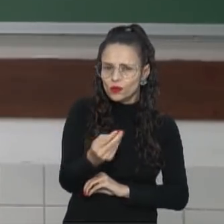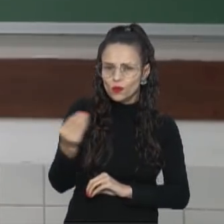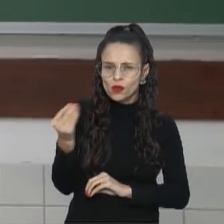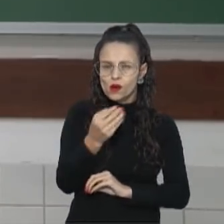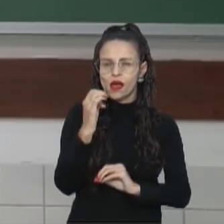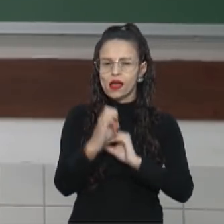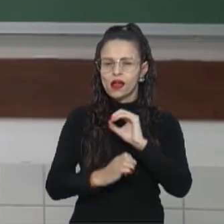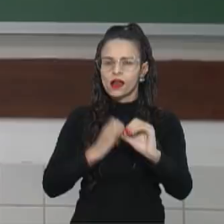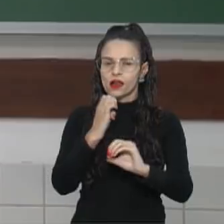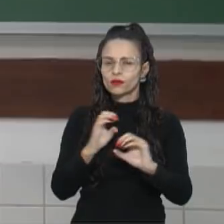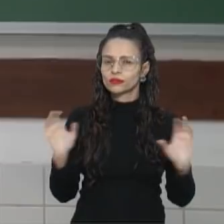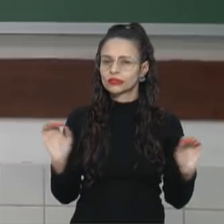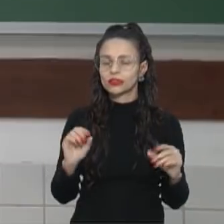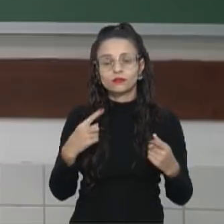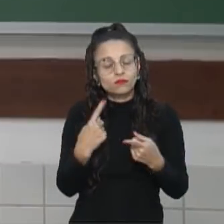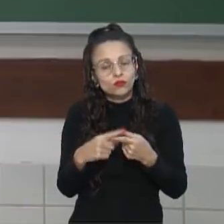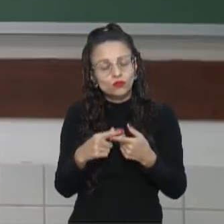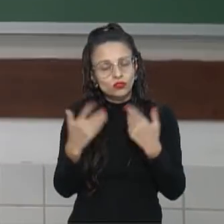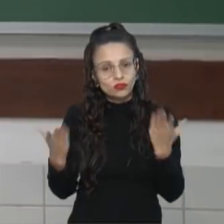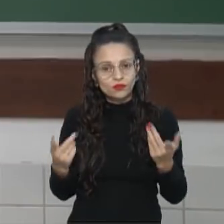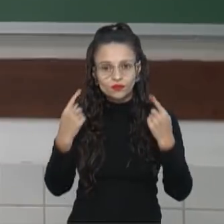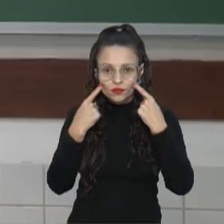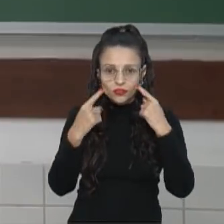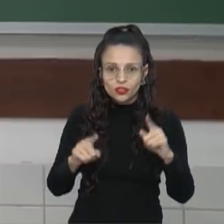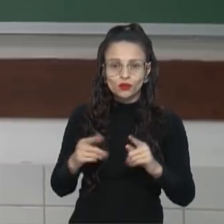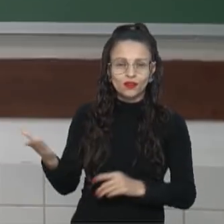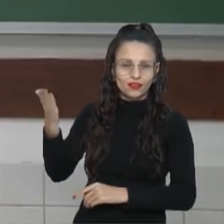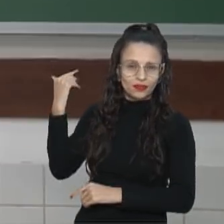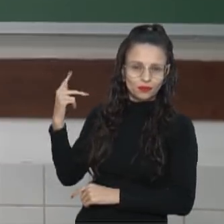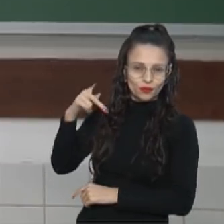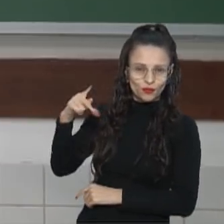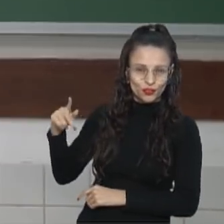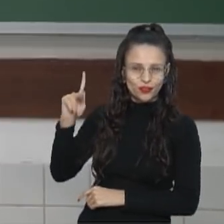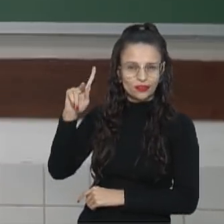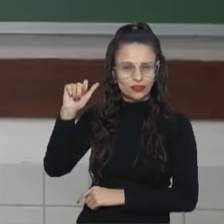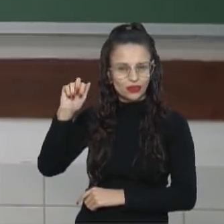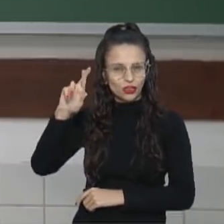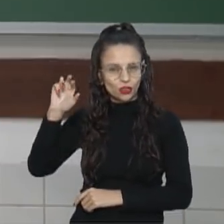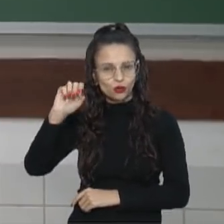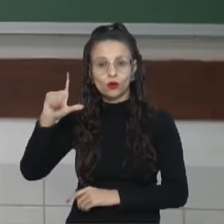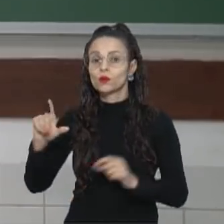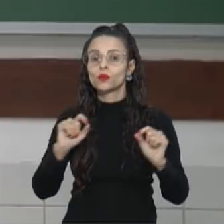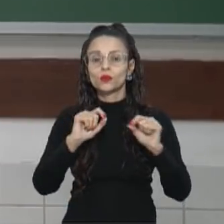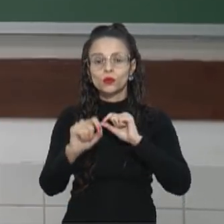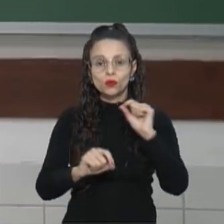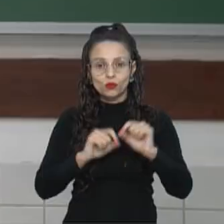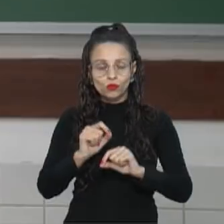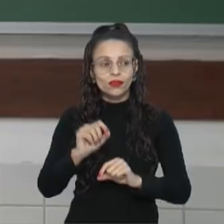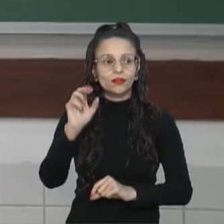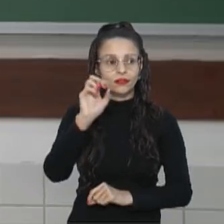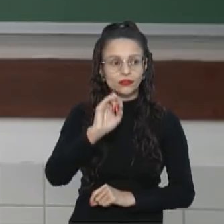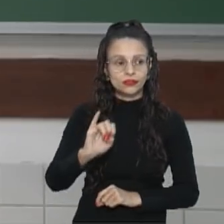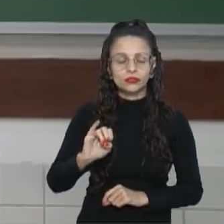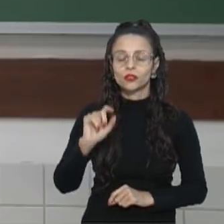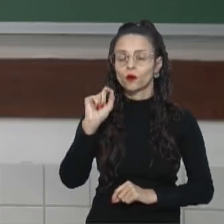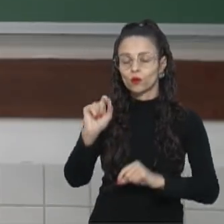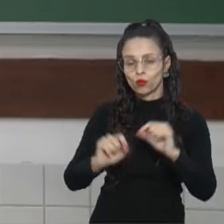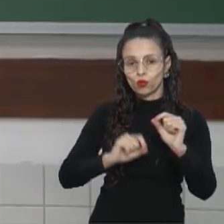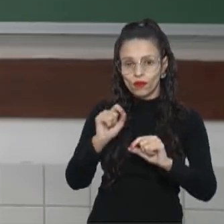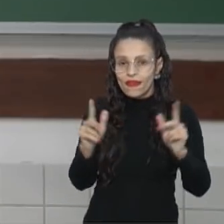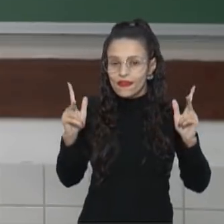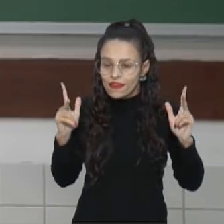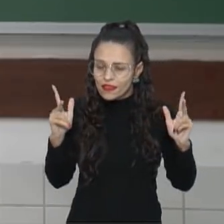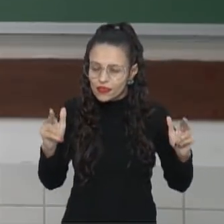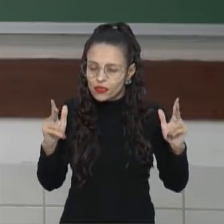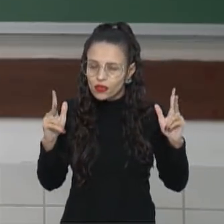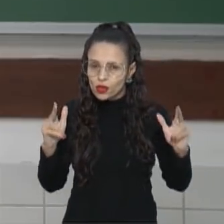Não. Por quê? Porque vocês viram lá com a professora Carol, lá com a teacher Carol, o quê? Que quando você tem elementos